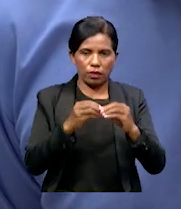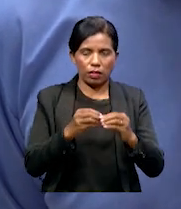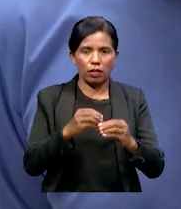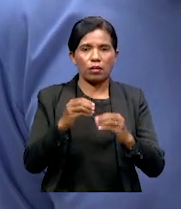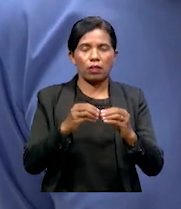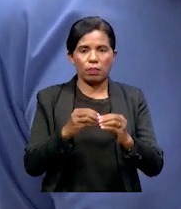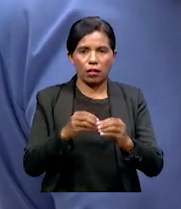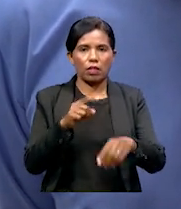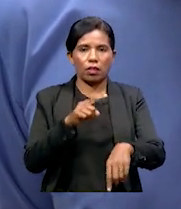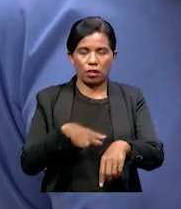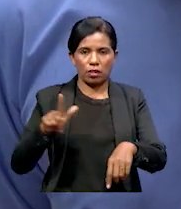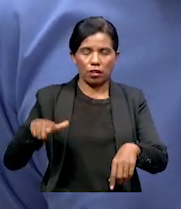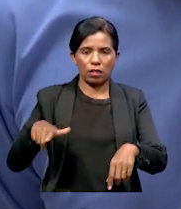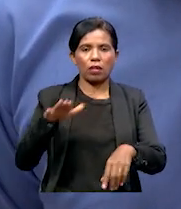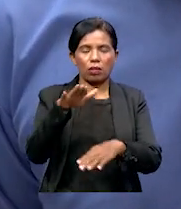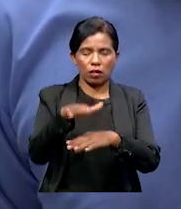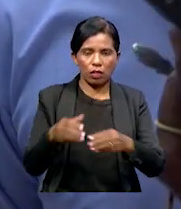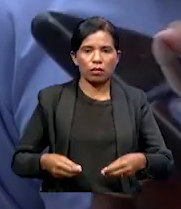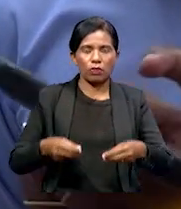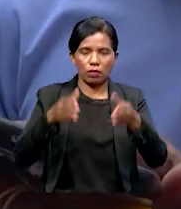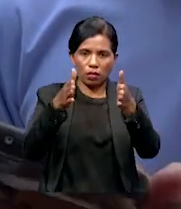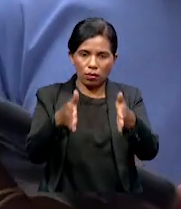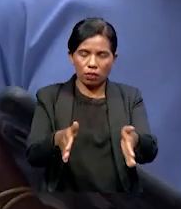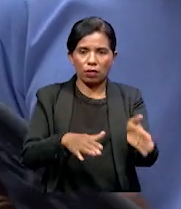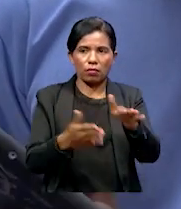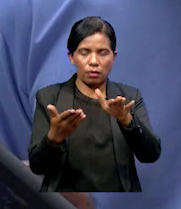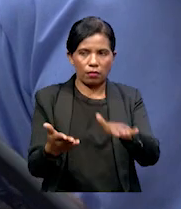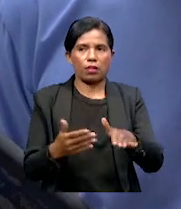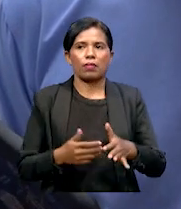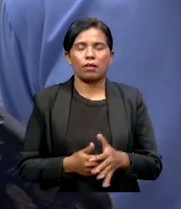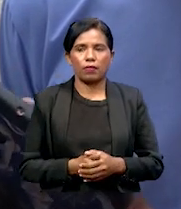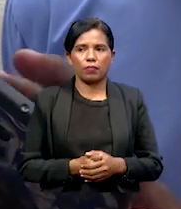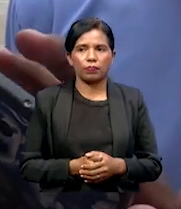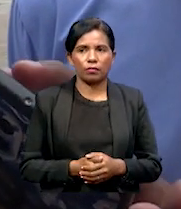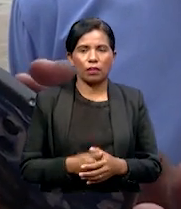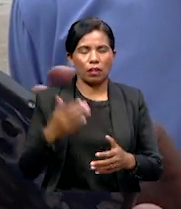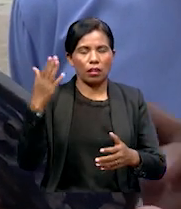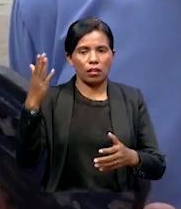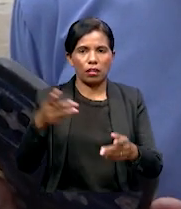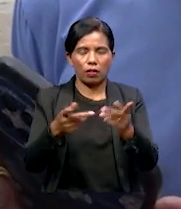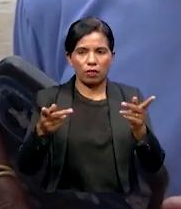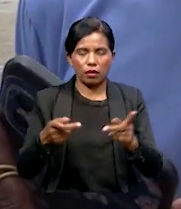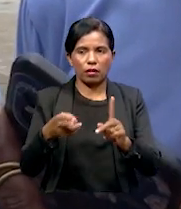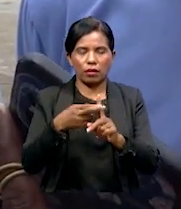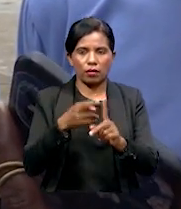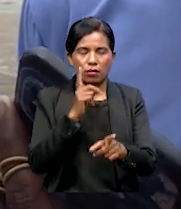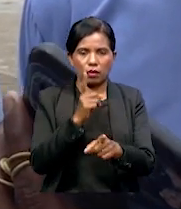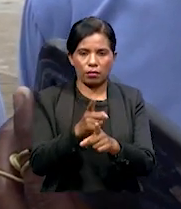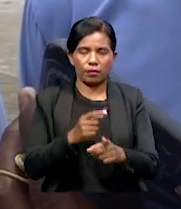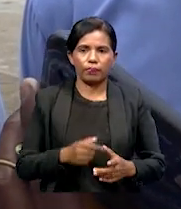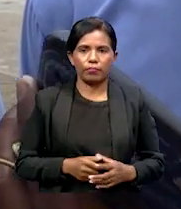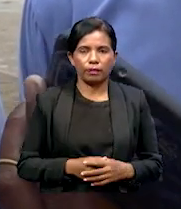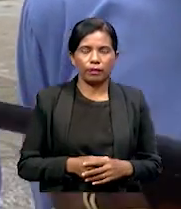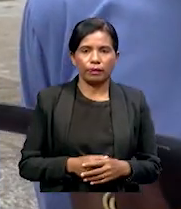loraik prosesu funebre halo dunia ona tinggi halaut nia mati simba iha fatin nebe mak lolos de bia baya